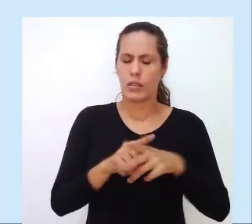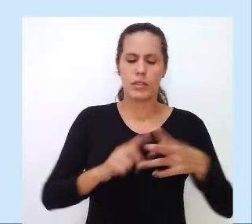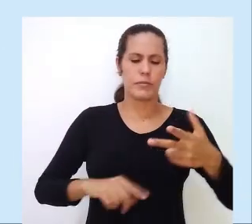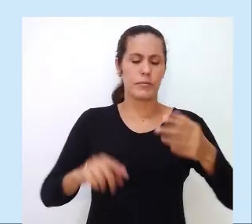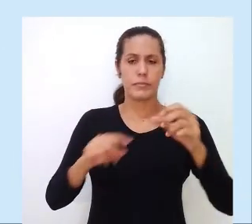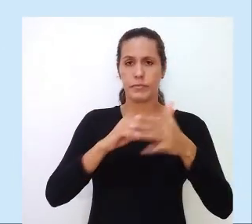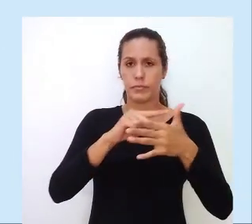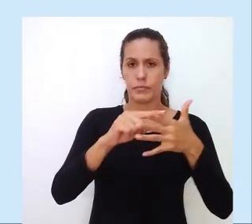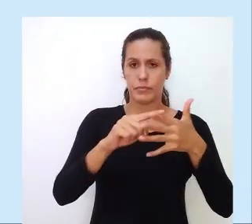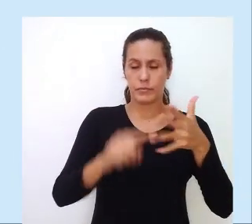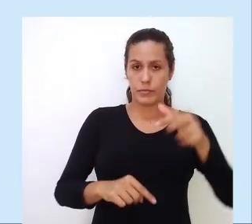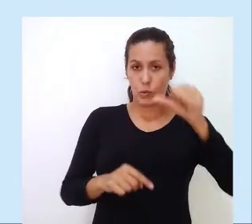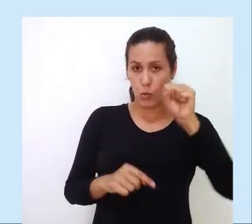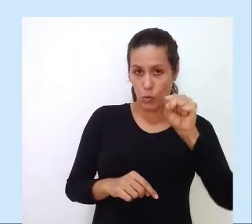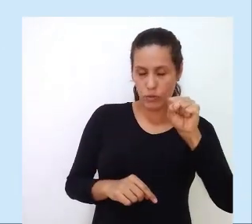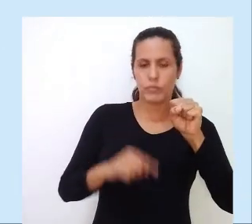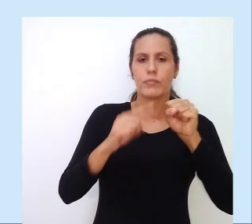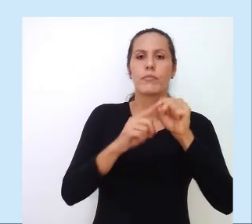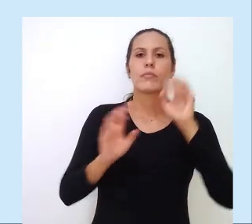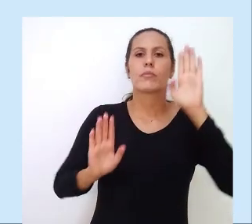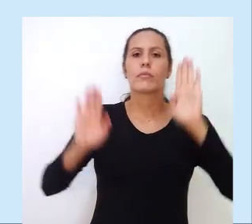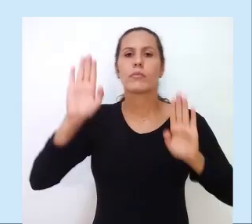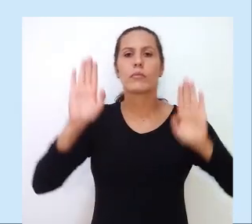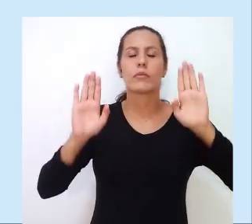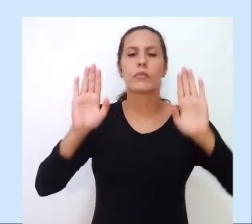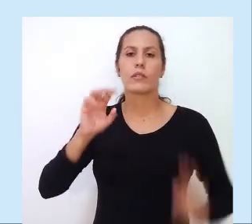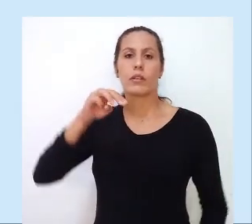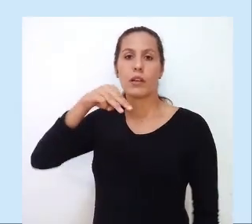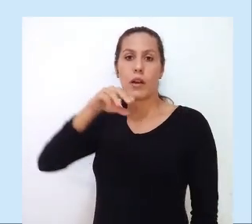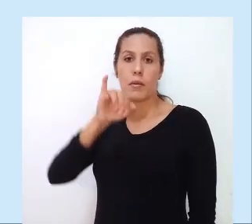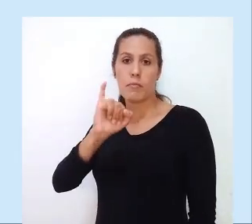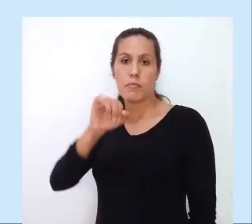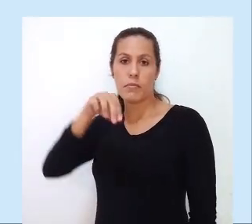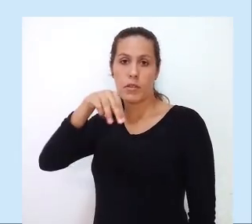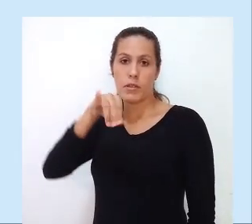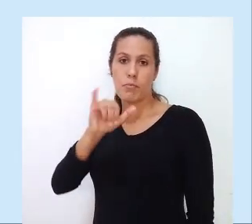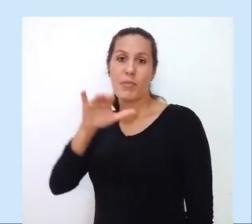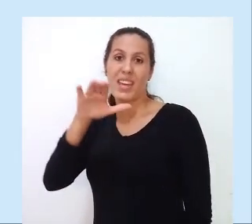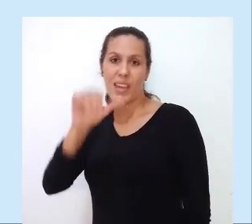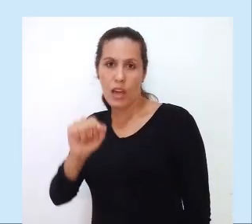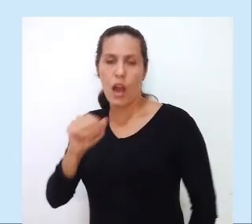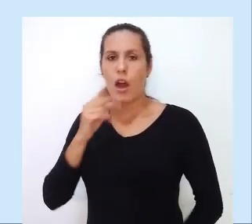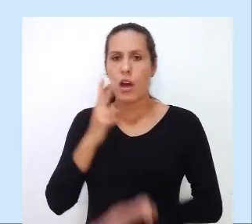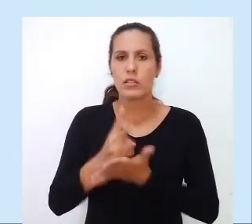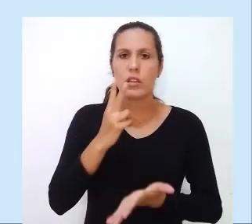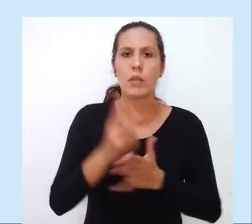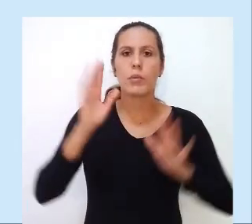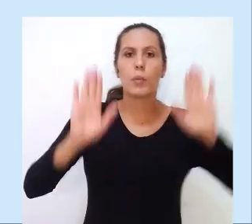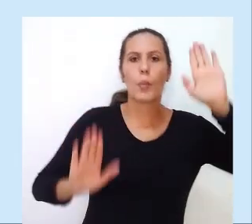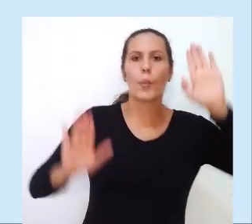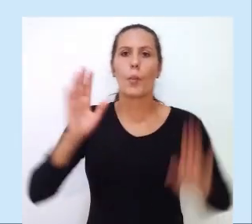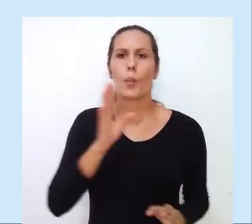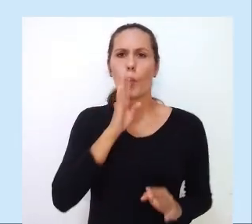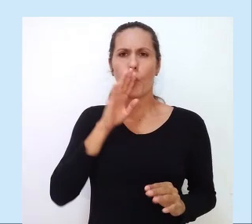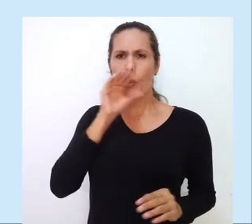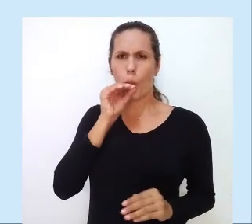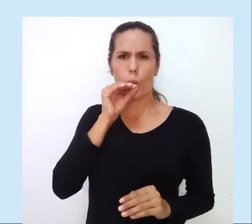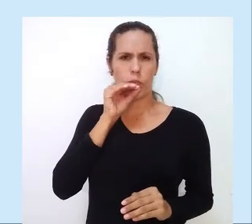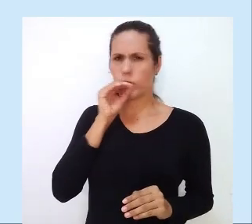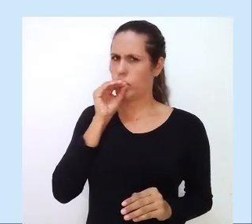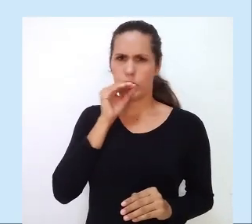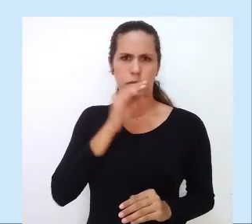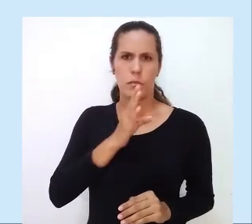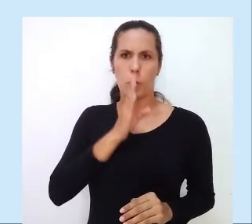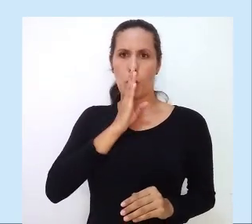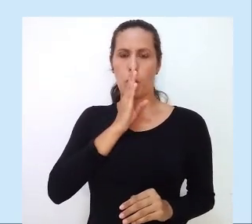mímica, né, que é onde o intérprete ele narra os enredos sem usar a fala. Durante a mímica, o